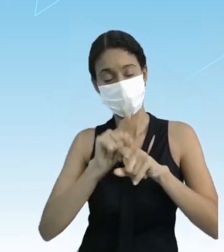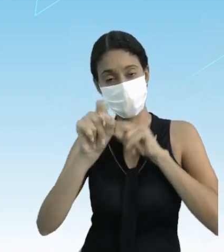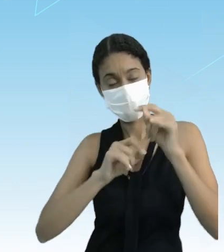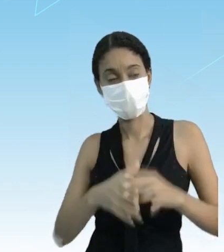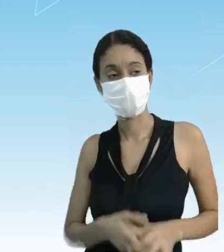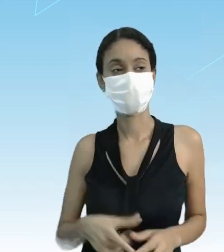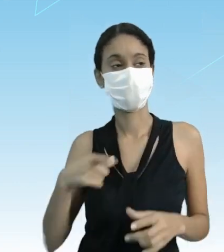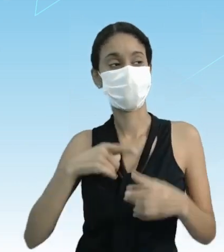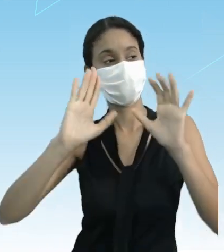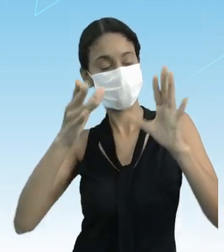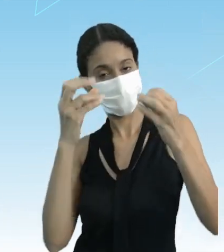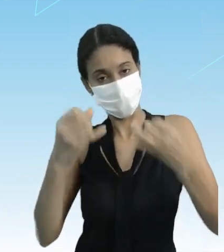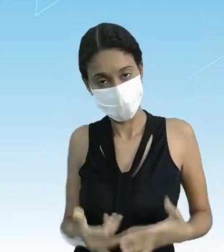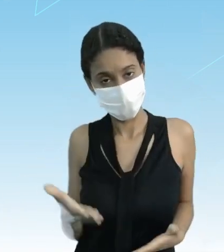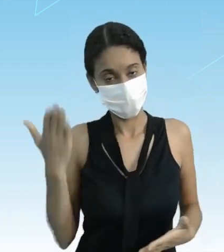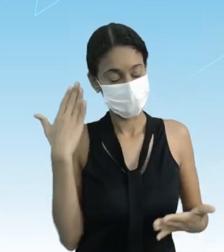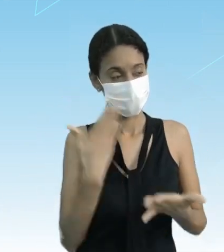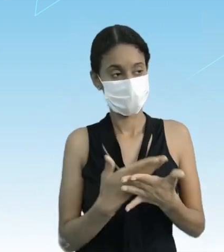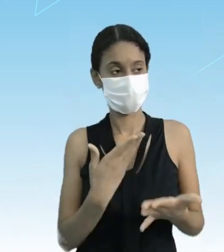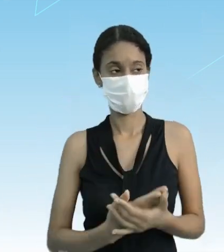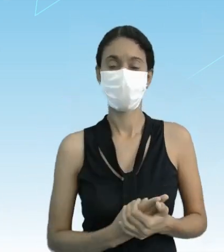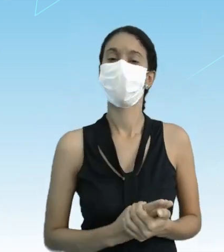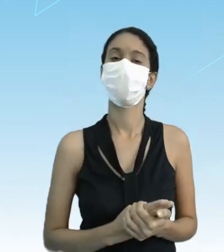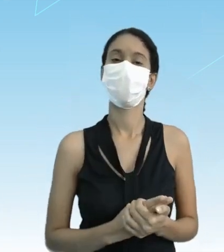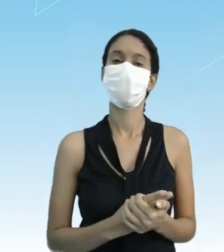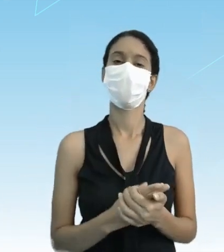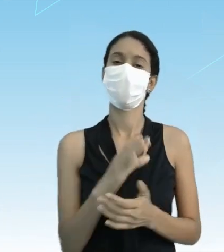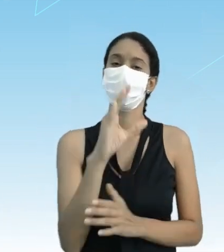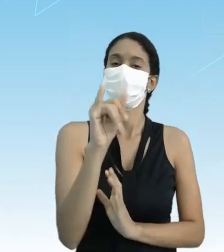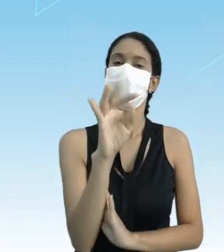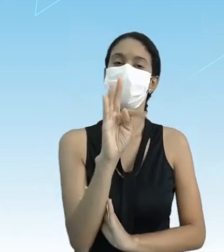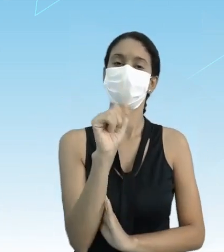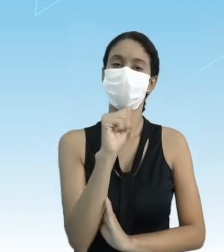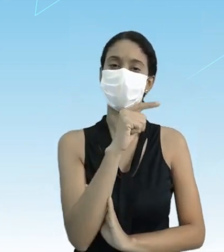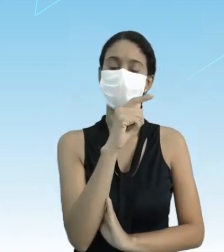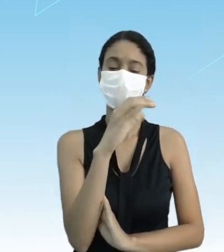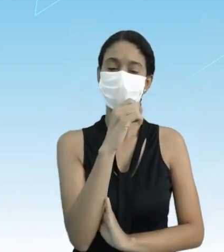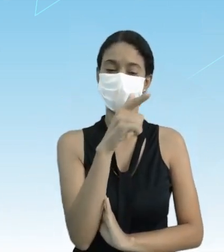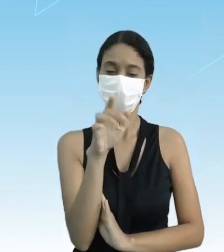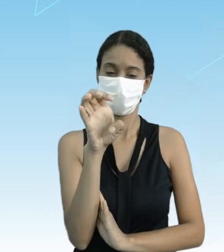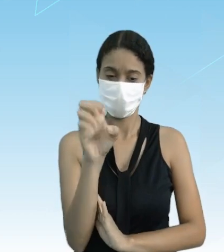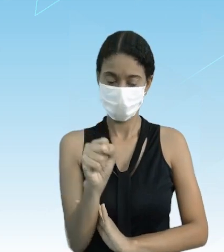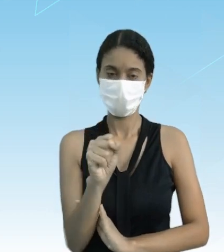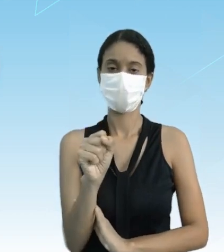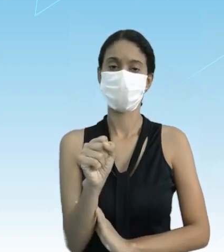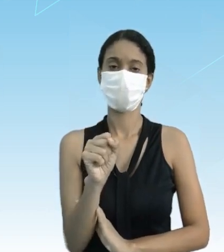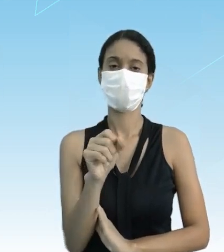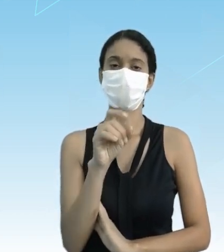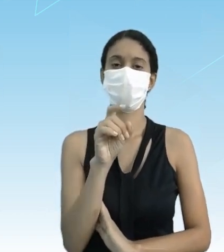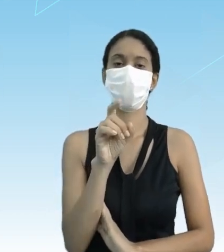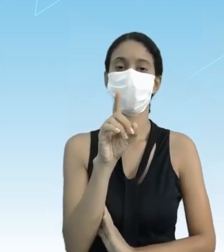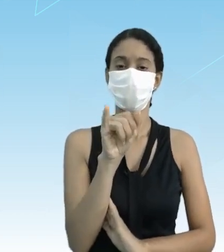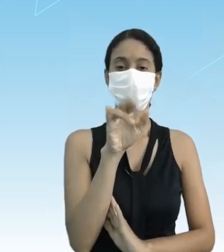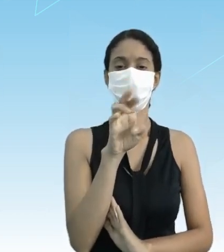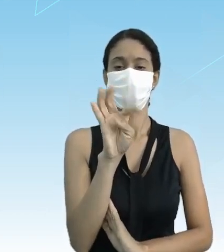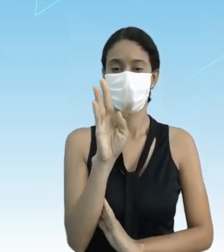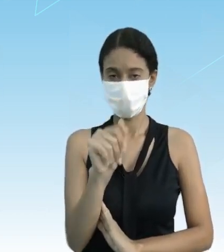como eu falei na aula passada, as citações. Citação direta, a indireta e a citação